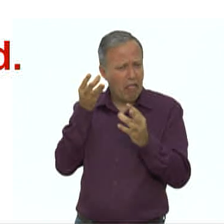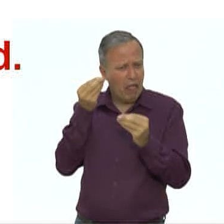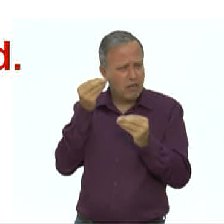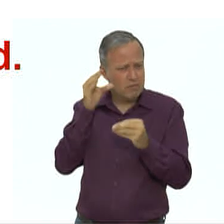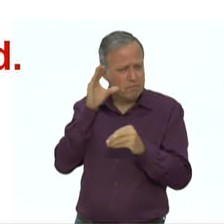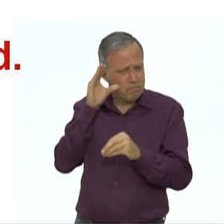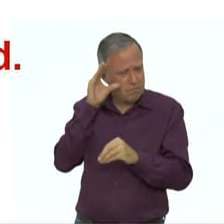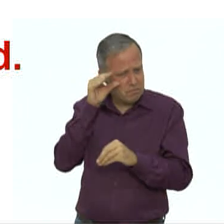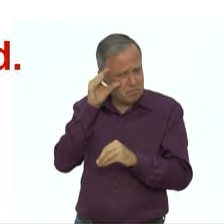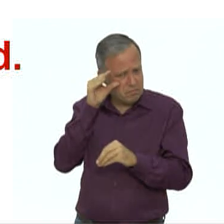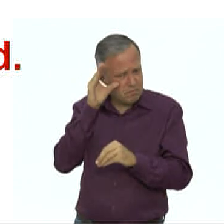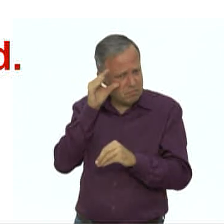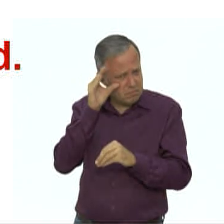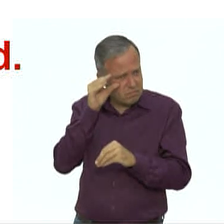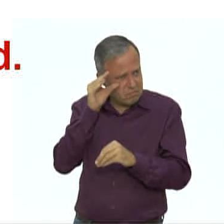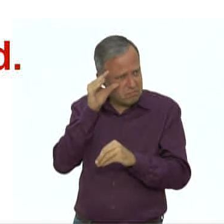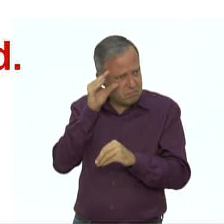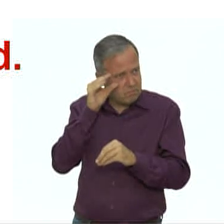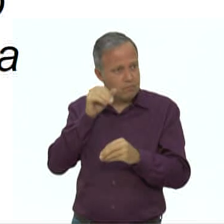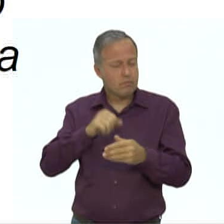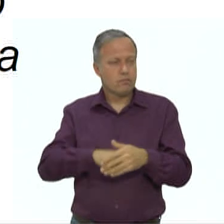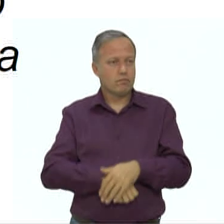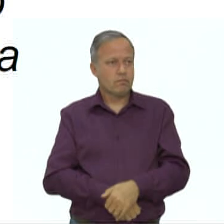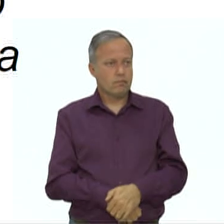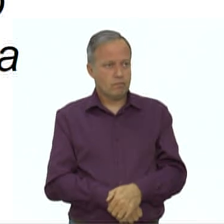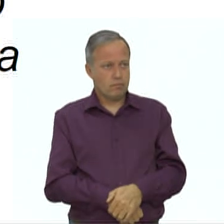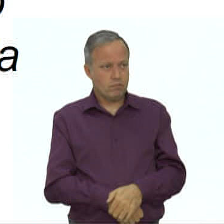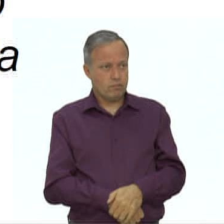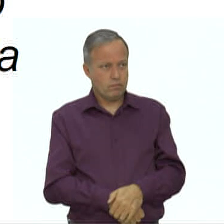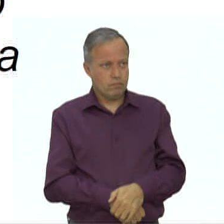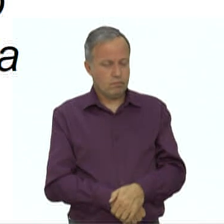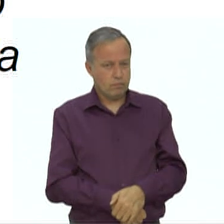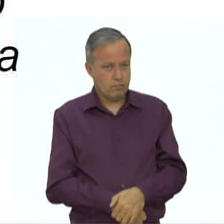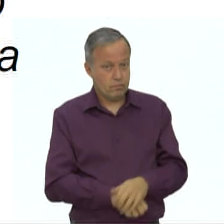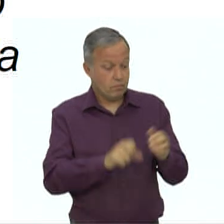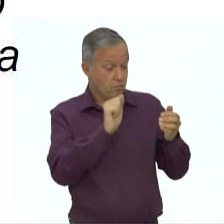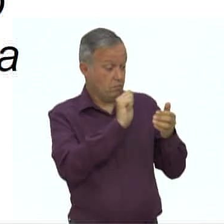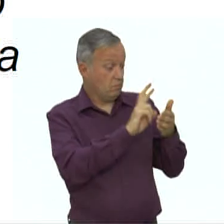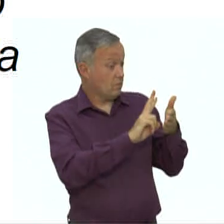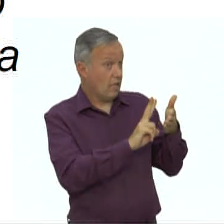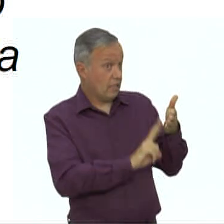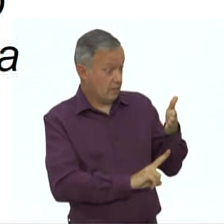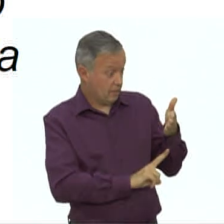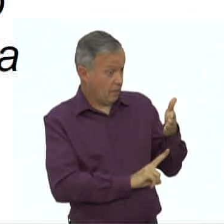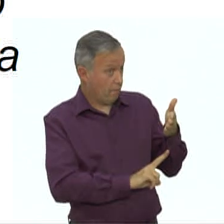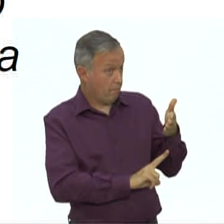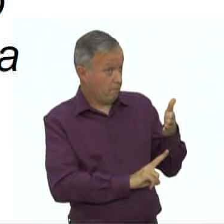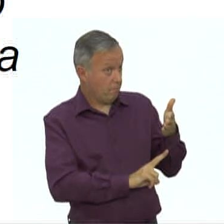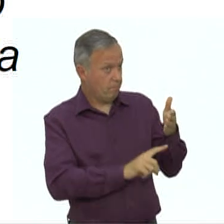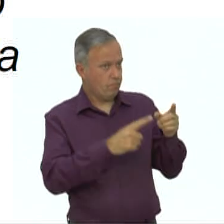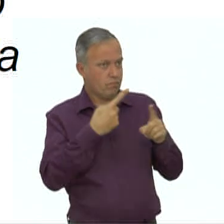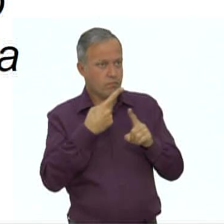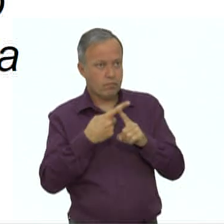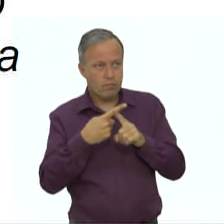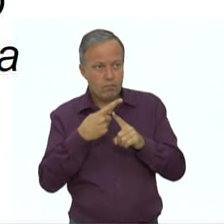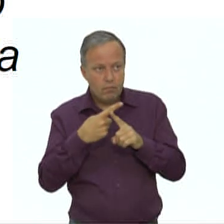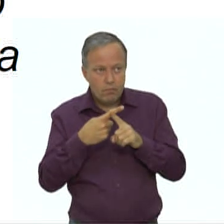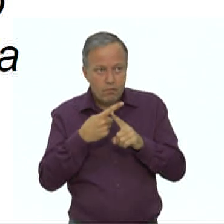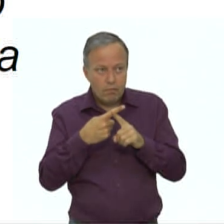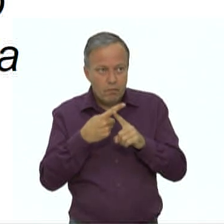de curiosidade, ok? Mais uma. Por que en